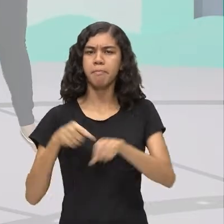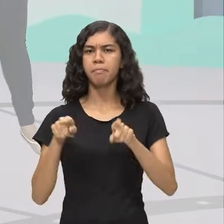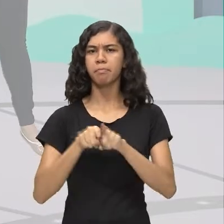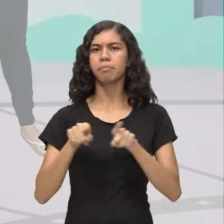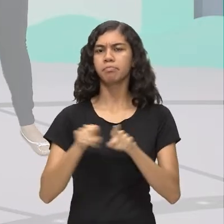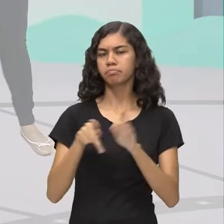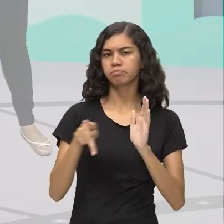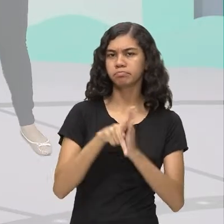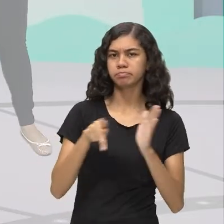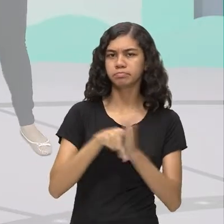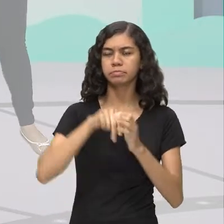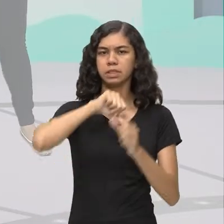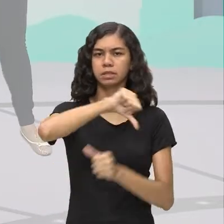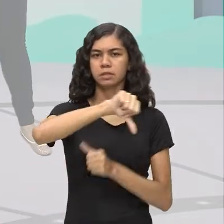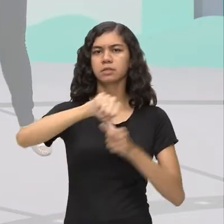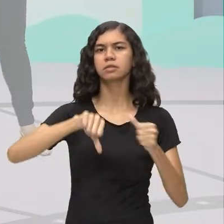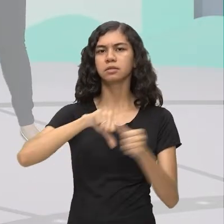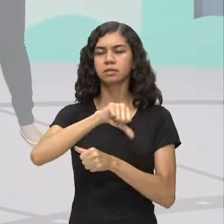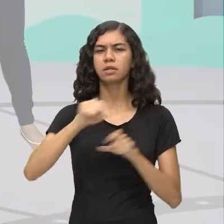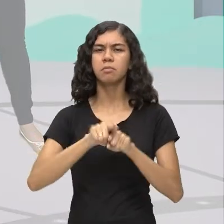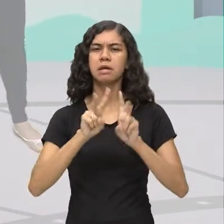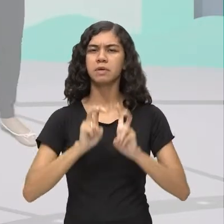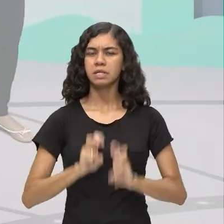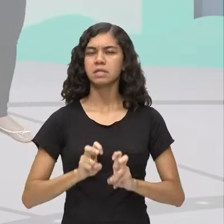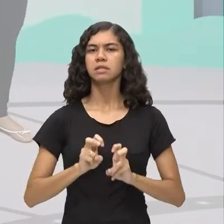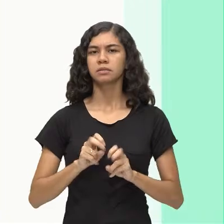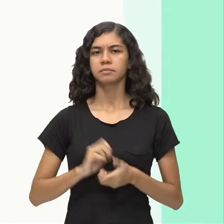devidos exames para esses procedimentos.